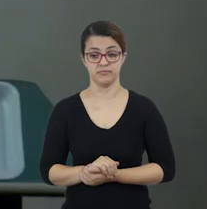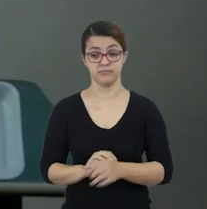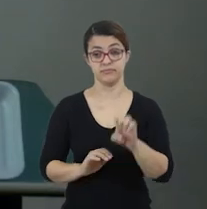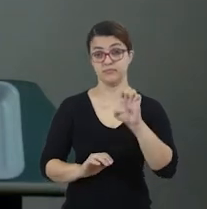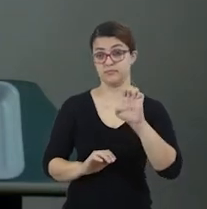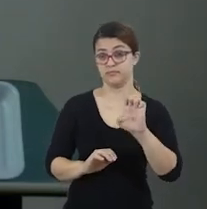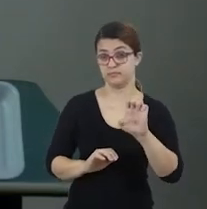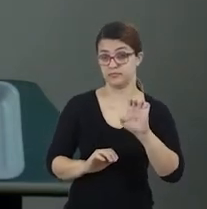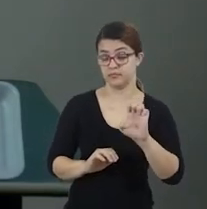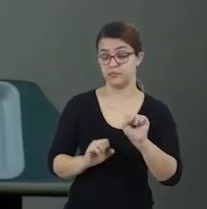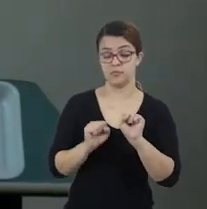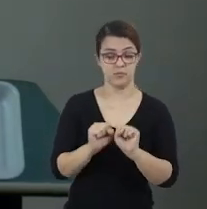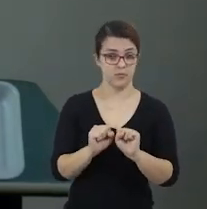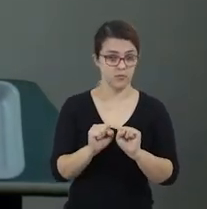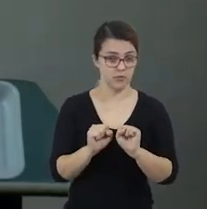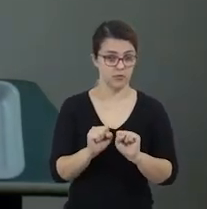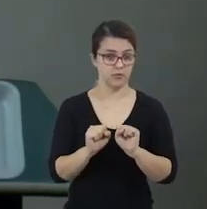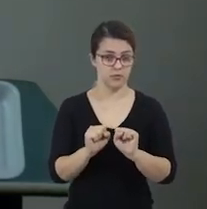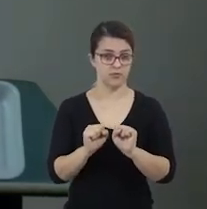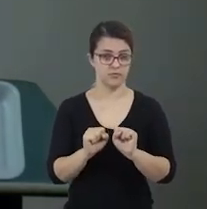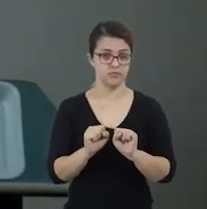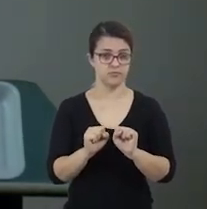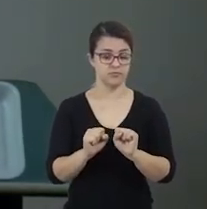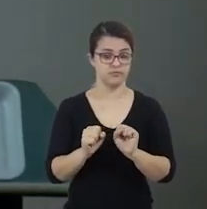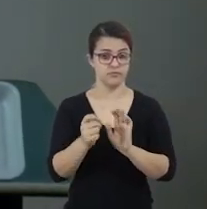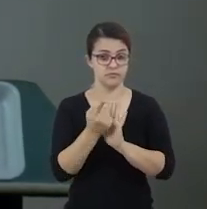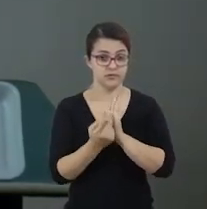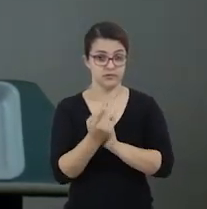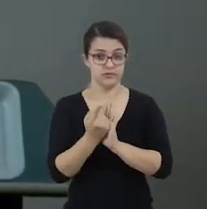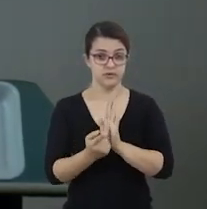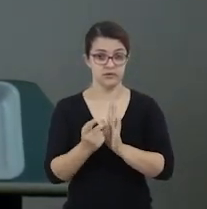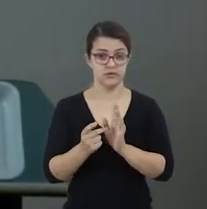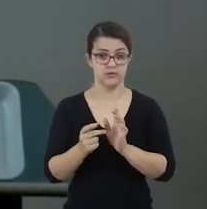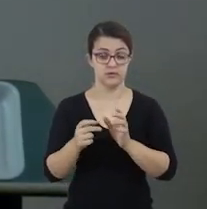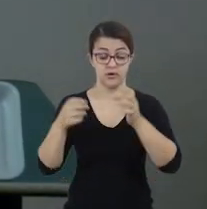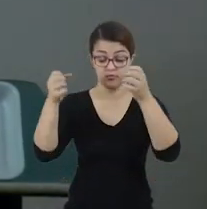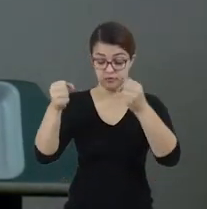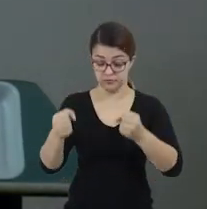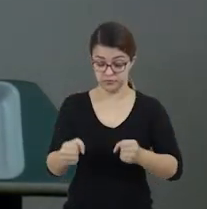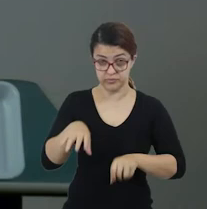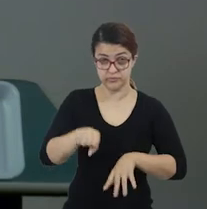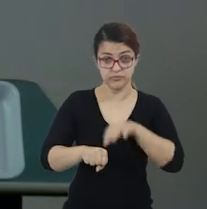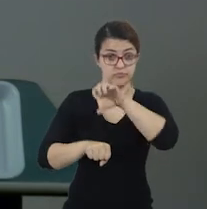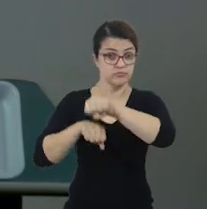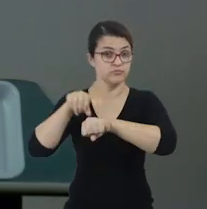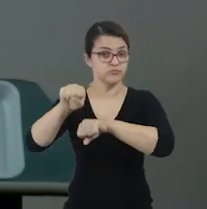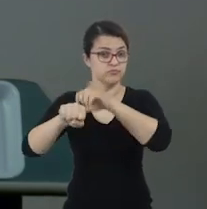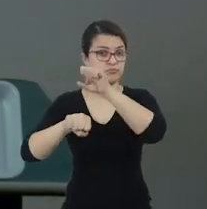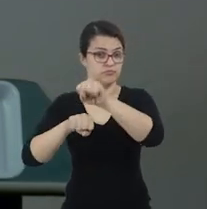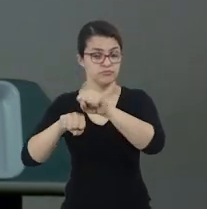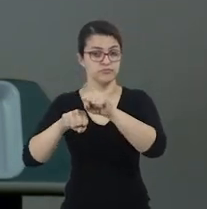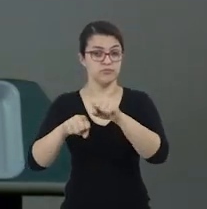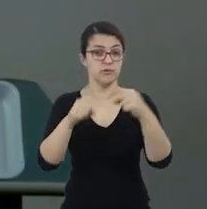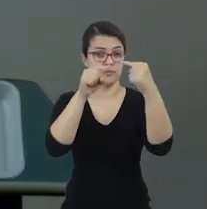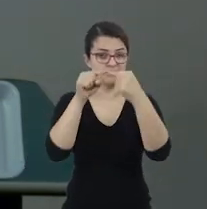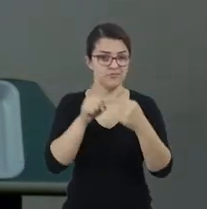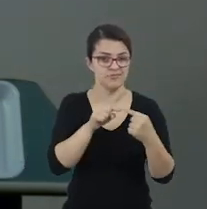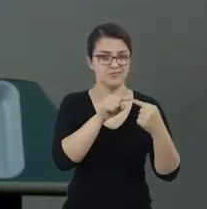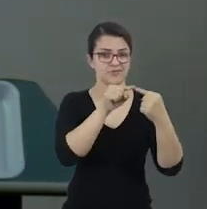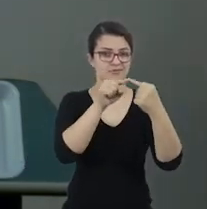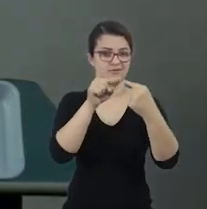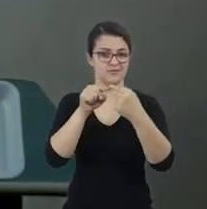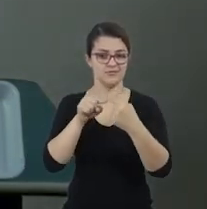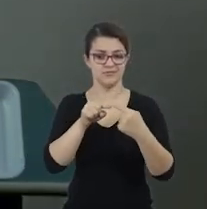A letrinha E, a criança desenha uma escada. E ela vai formando os pares